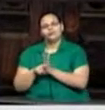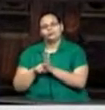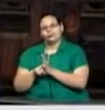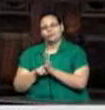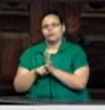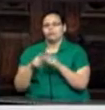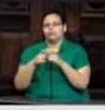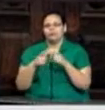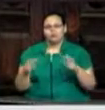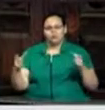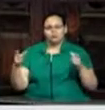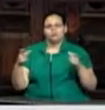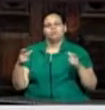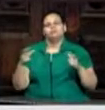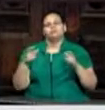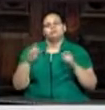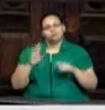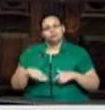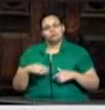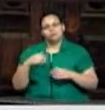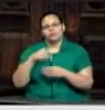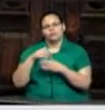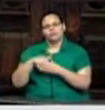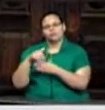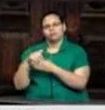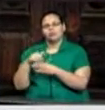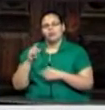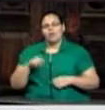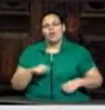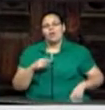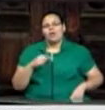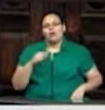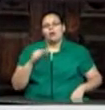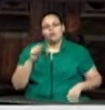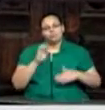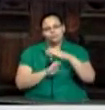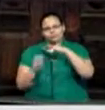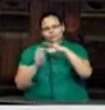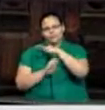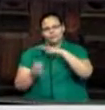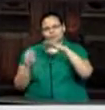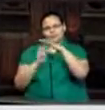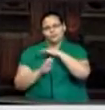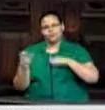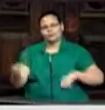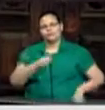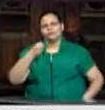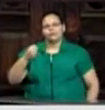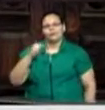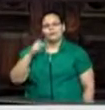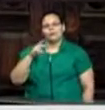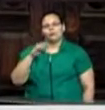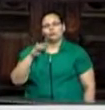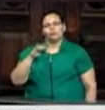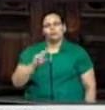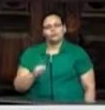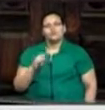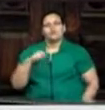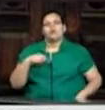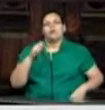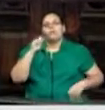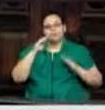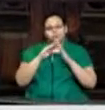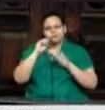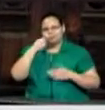de grandes financiadoras eleitorais, como a cervejaria Petrópolis, constam joalherias, padarias